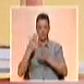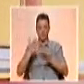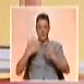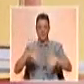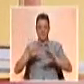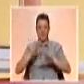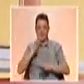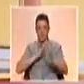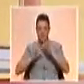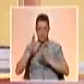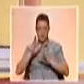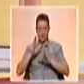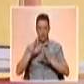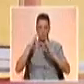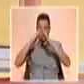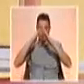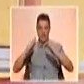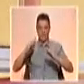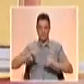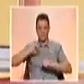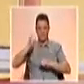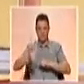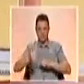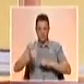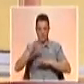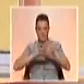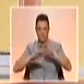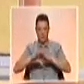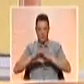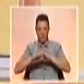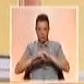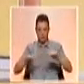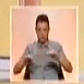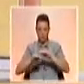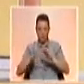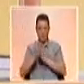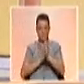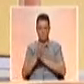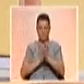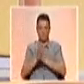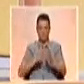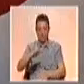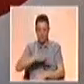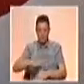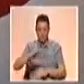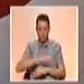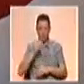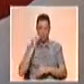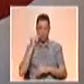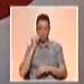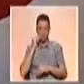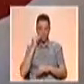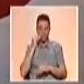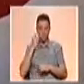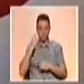Mas estava-me a dizer que, ao contrário dos telhados verdes, os leitos de plantas são feitos no solo, não é? É Sim. isso? Aproveitamos. Em que zonas? Como? Num isto, jardim? Os